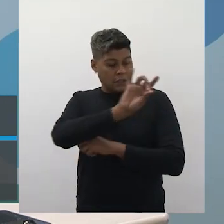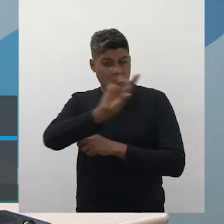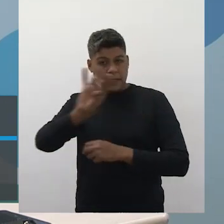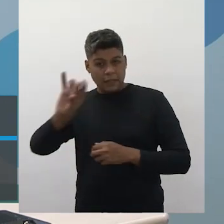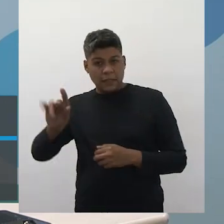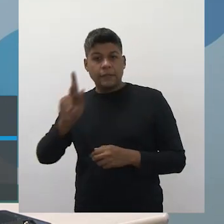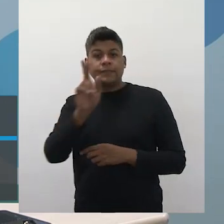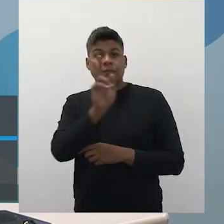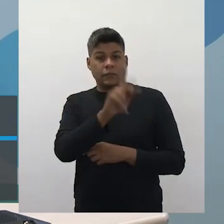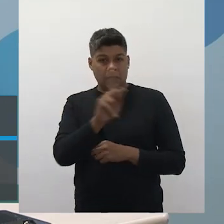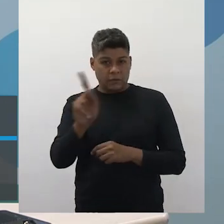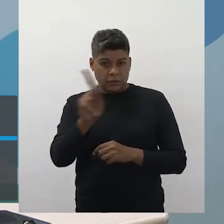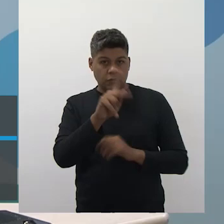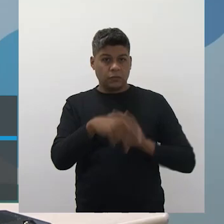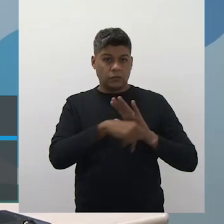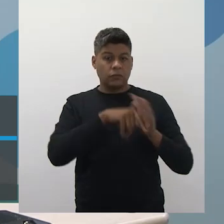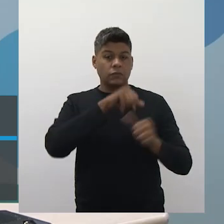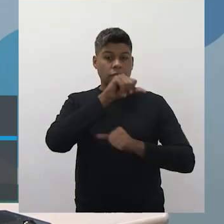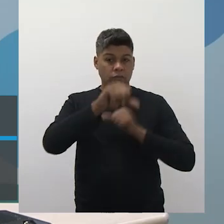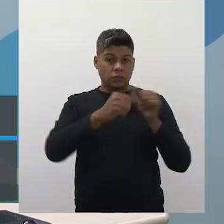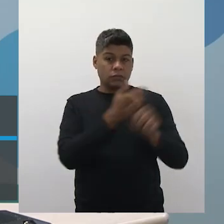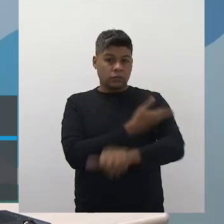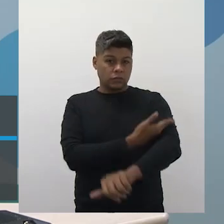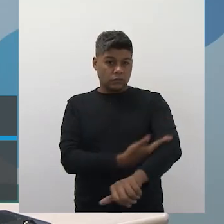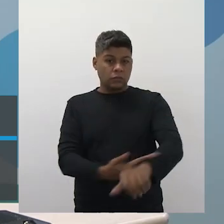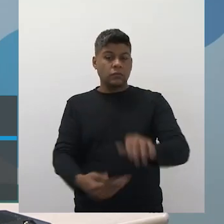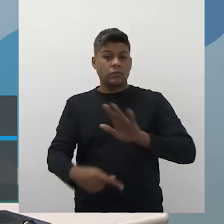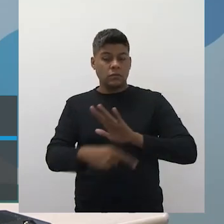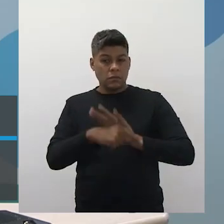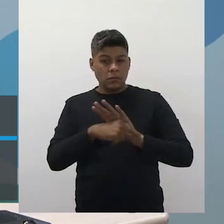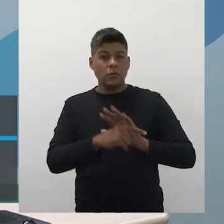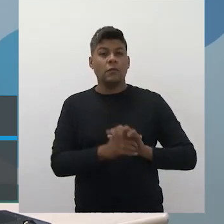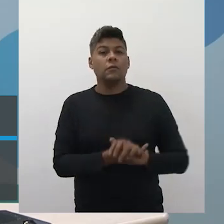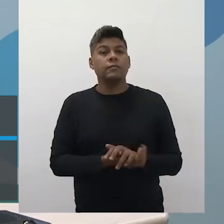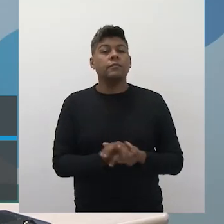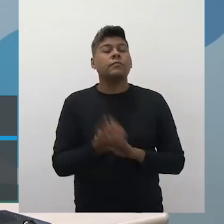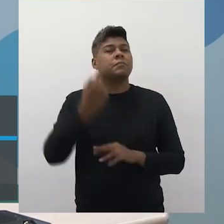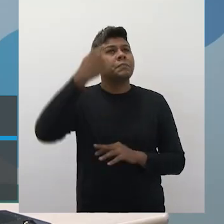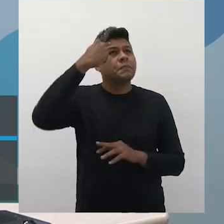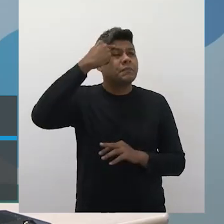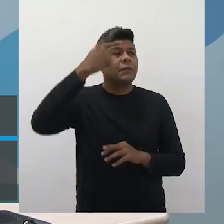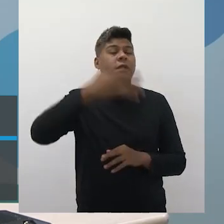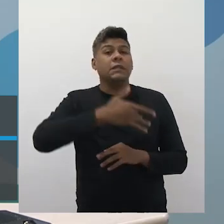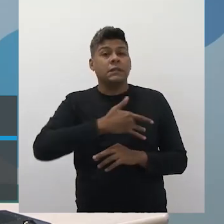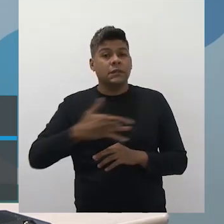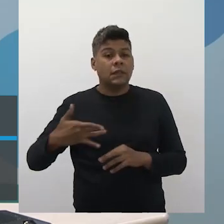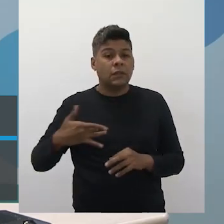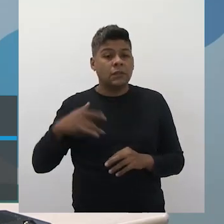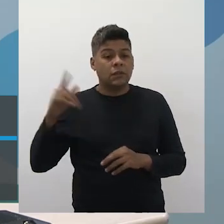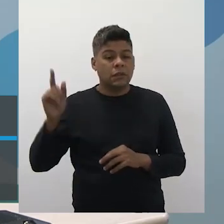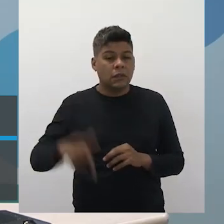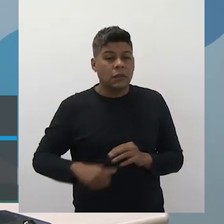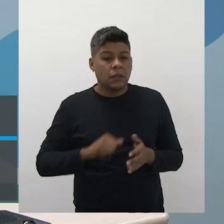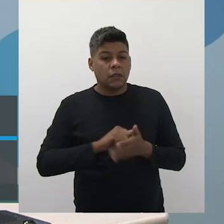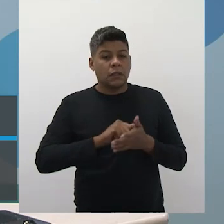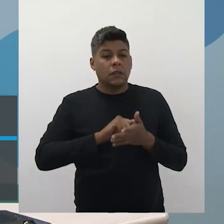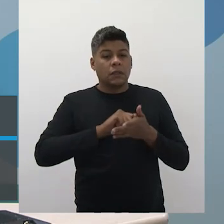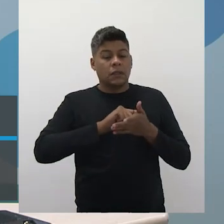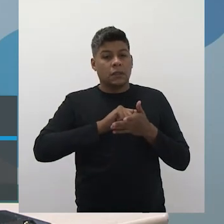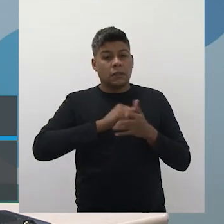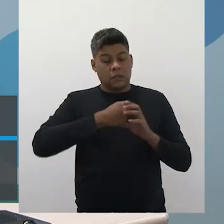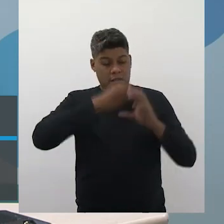estudantes, dos professores, essa questão da mudança do hábito alimentar. Né? O equilíbrio, a saúde, tá? são os aspectos importantes